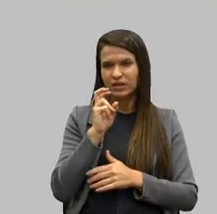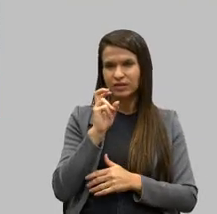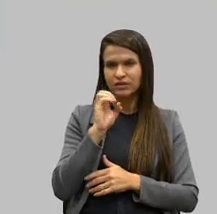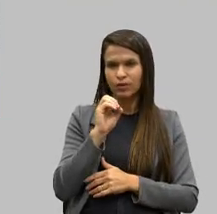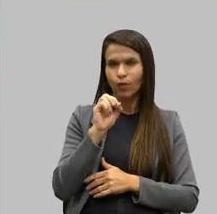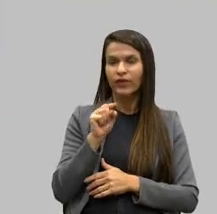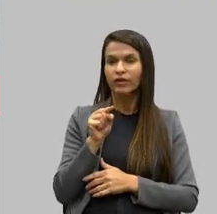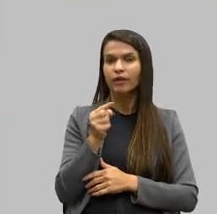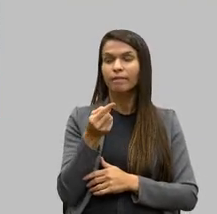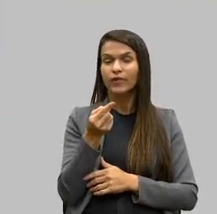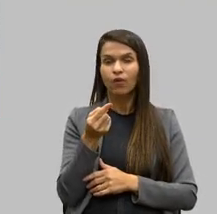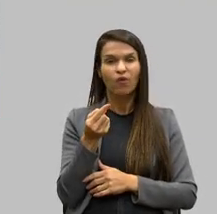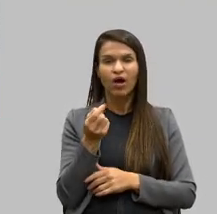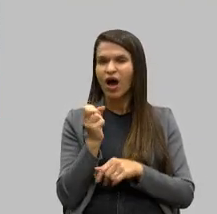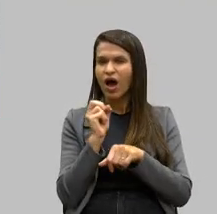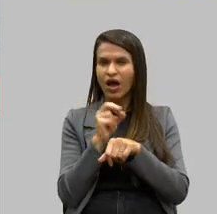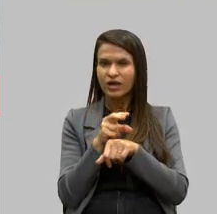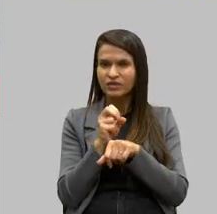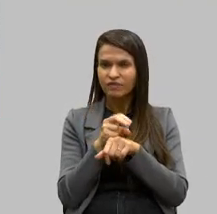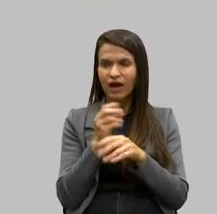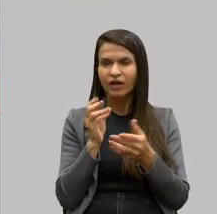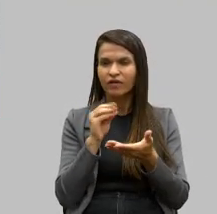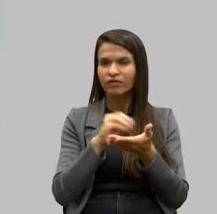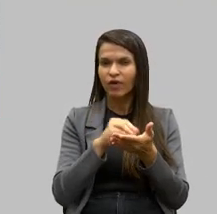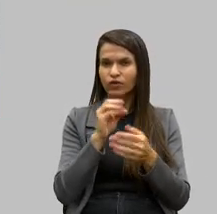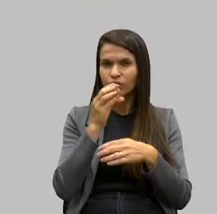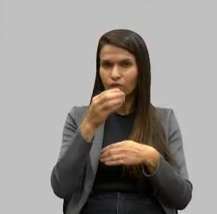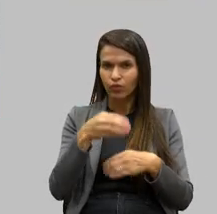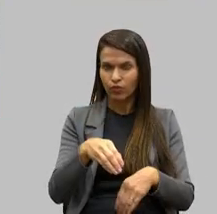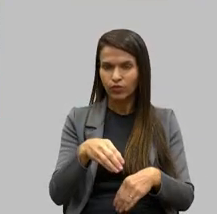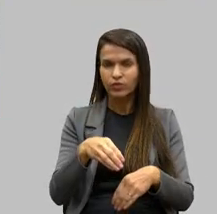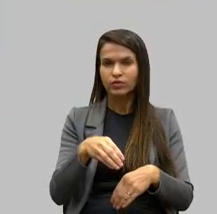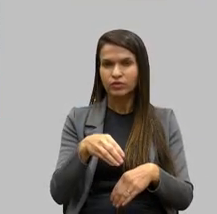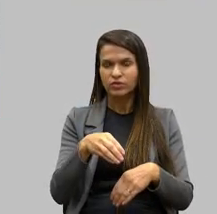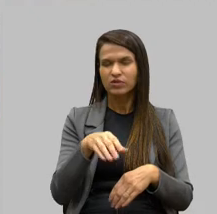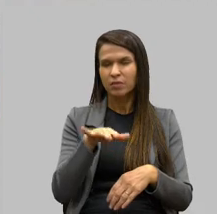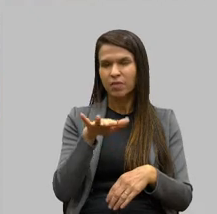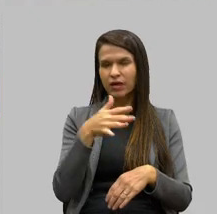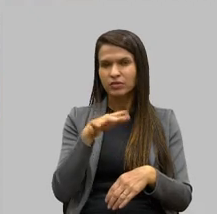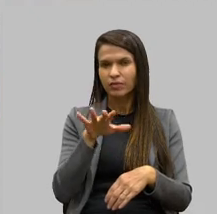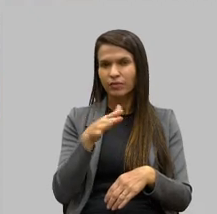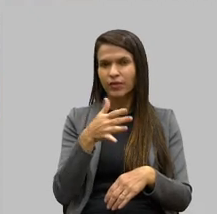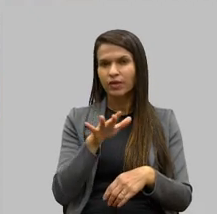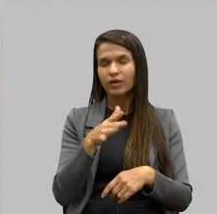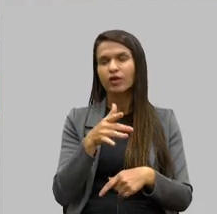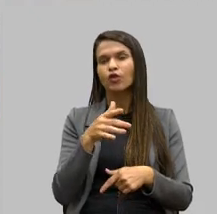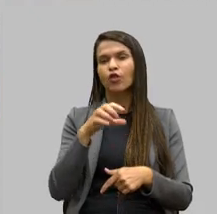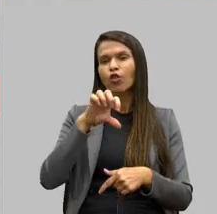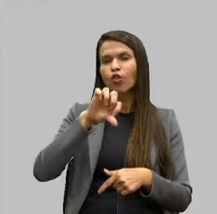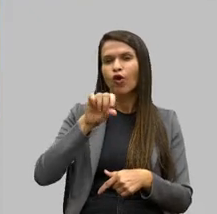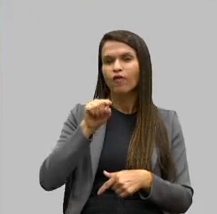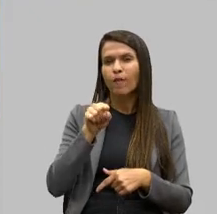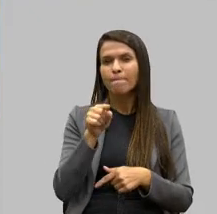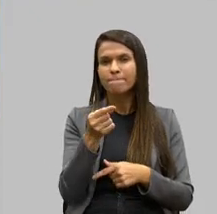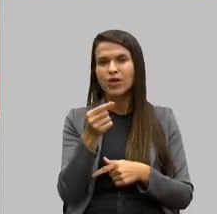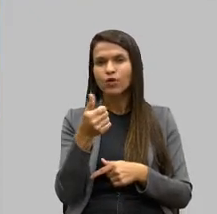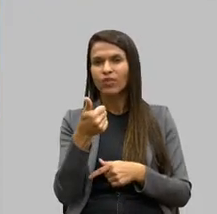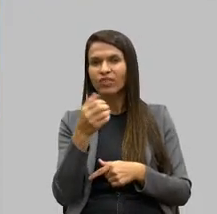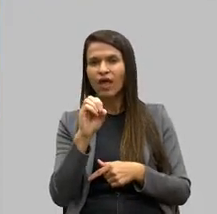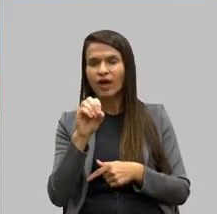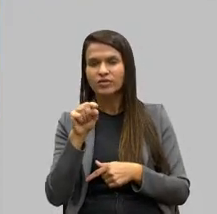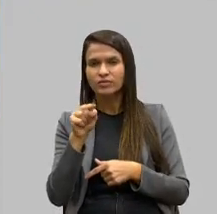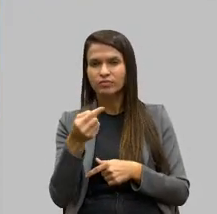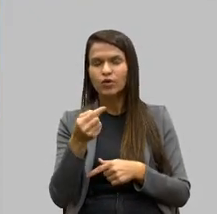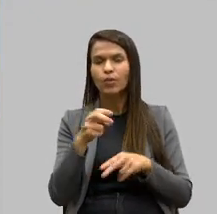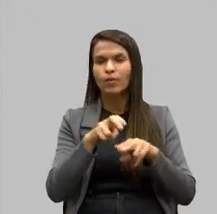As vagas não preenchidas do concurso vão ser em torno de 9 mil, 10 mil, porque